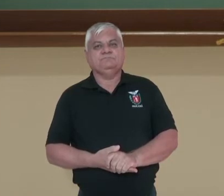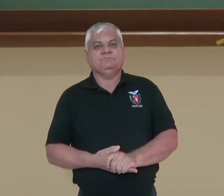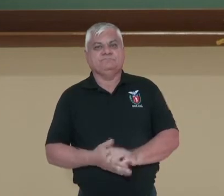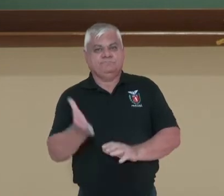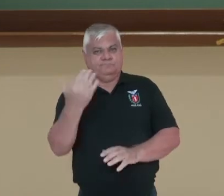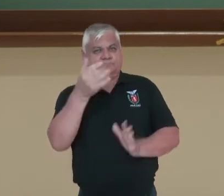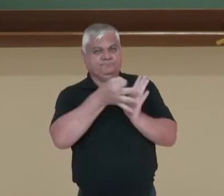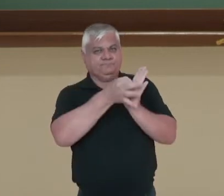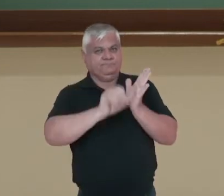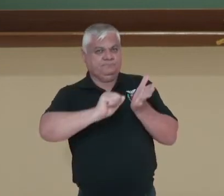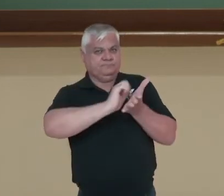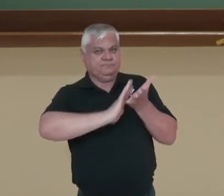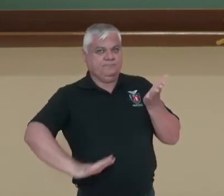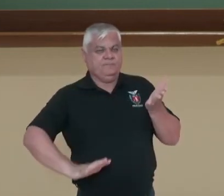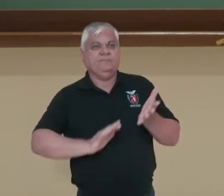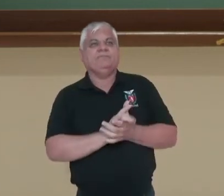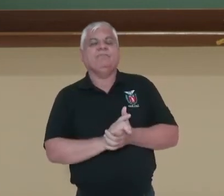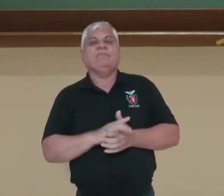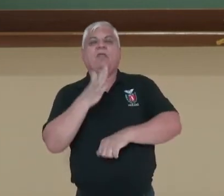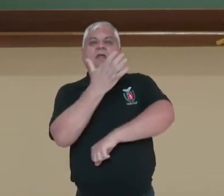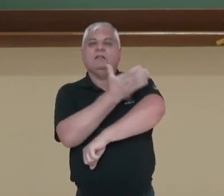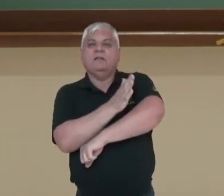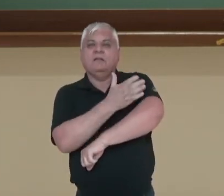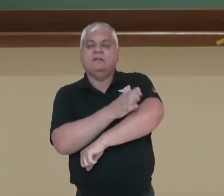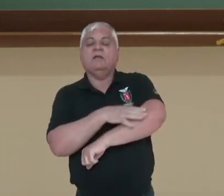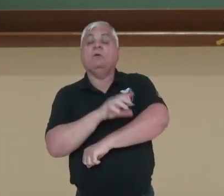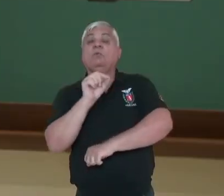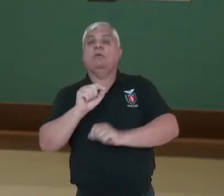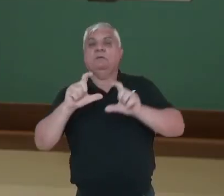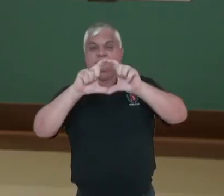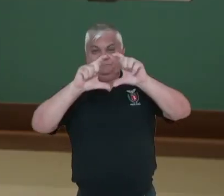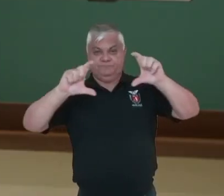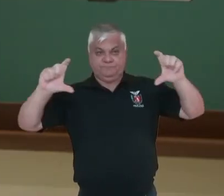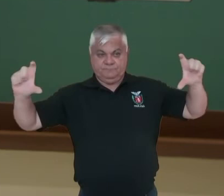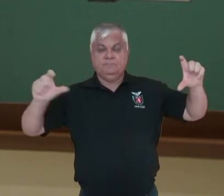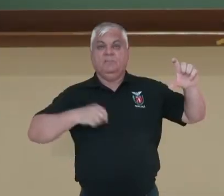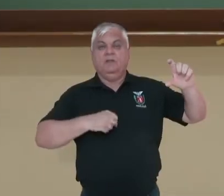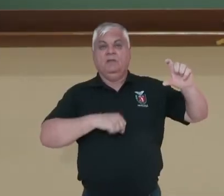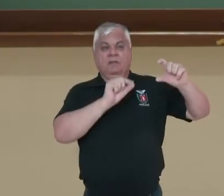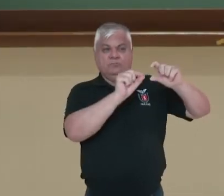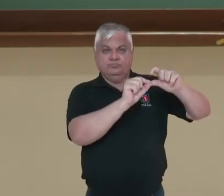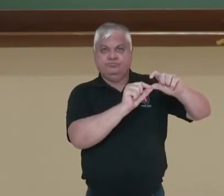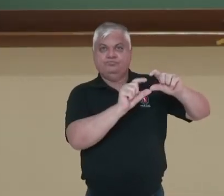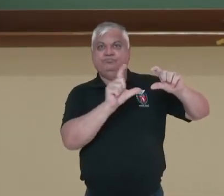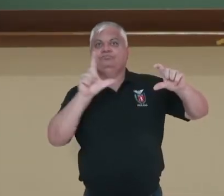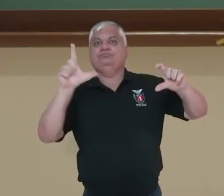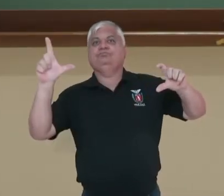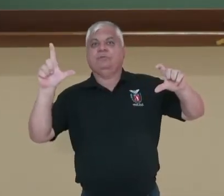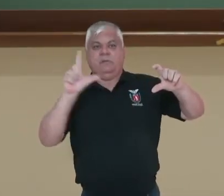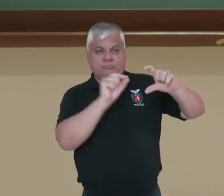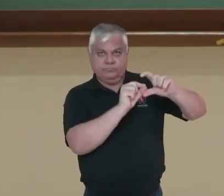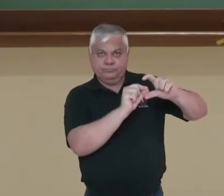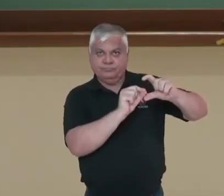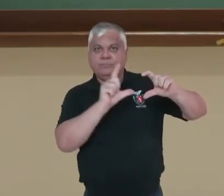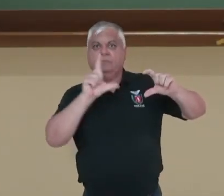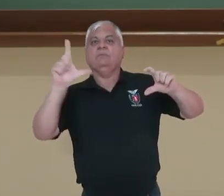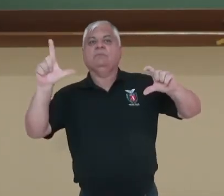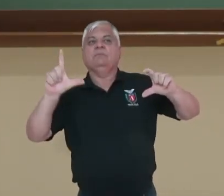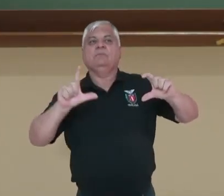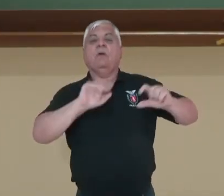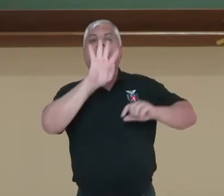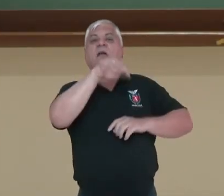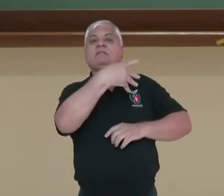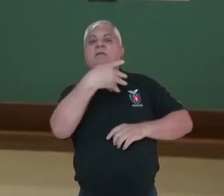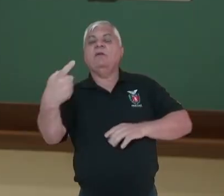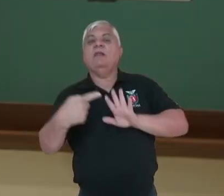Vamos para a correção da atividade? Então, o exercício quer que classifique em ordem crescente, ou seja, do menor para o maior, e a tabela traz os